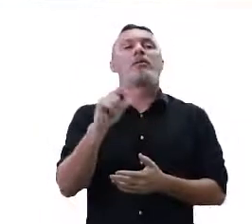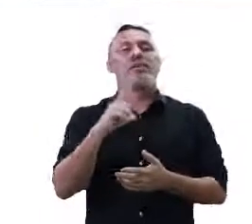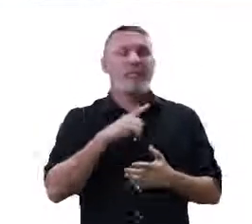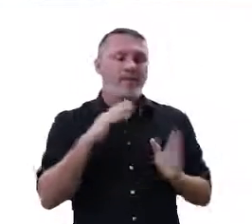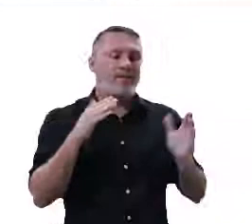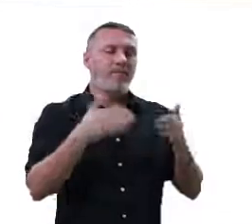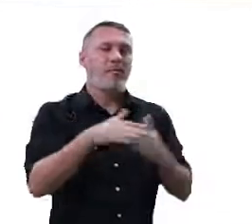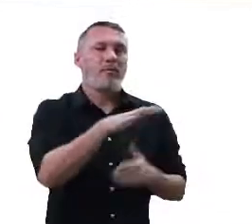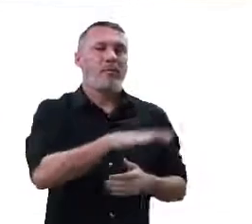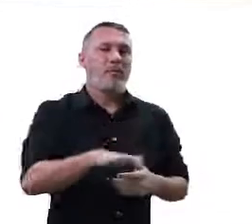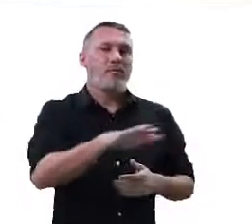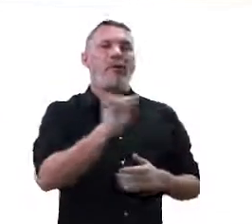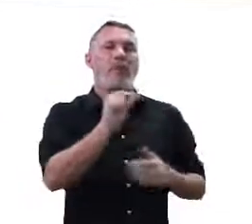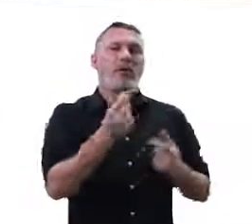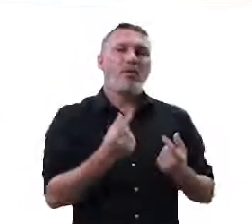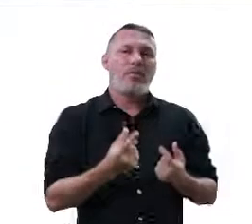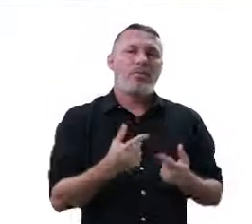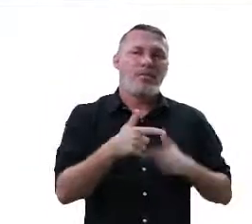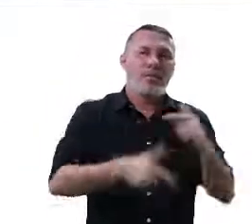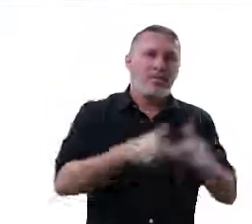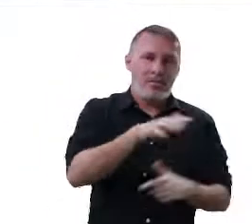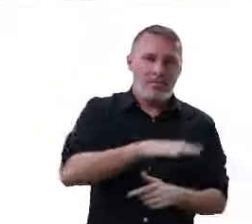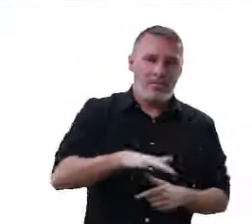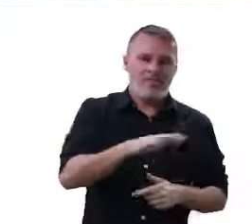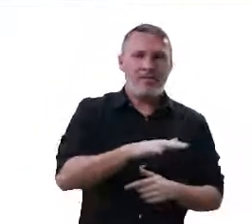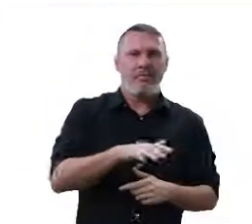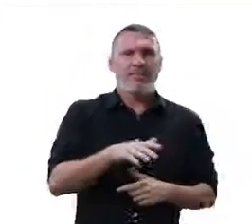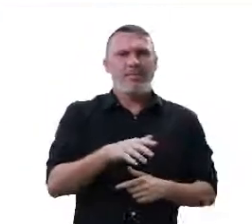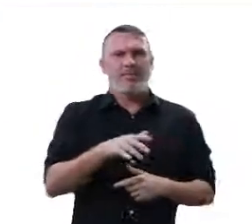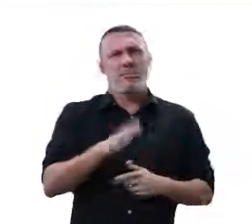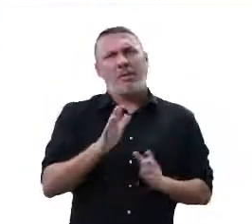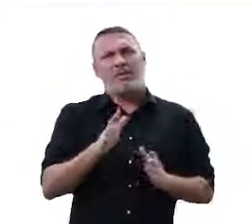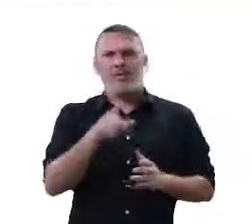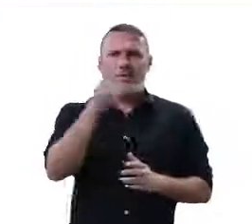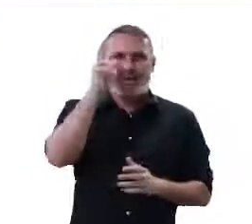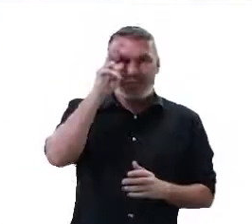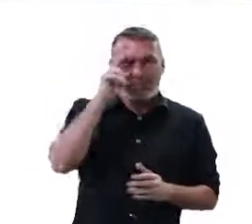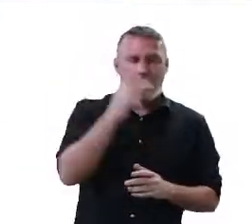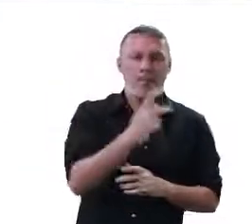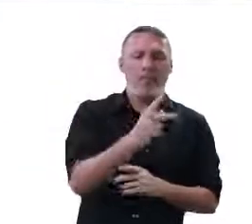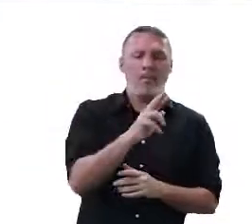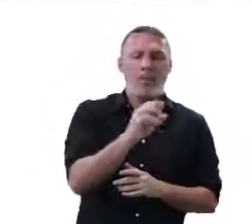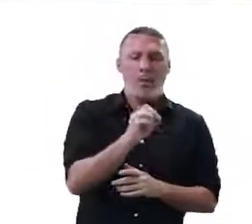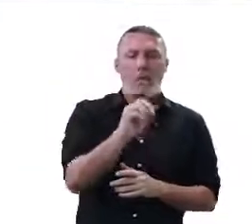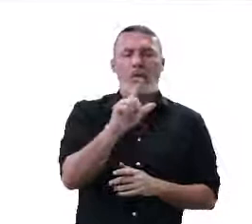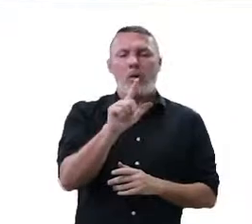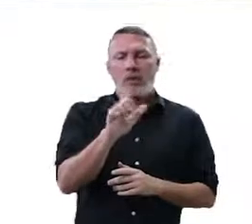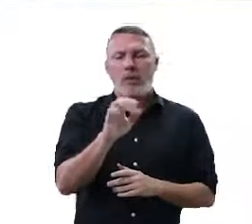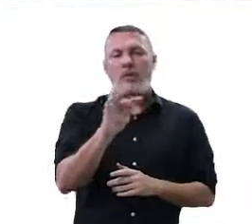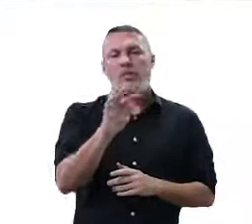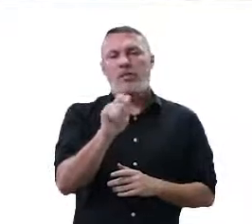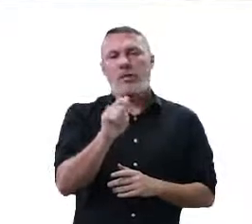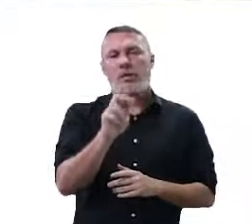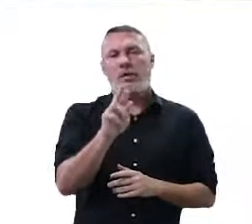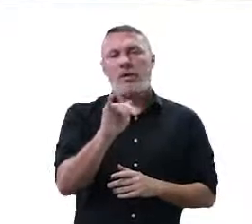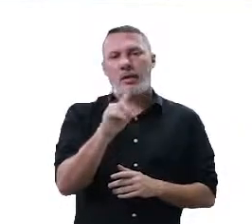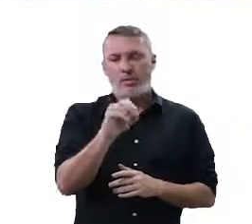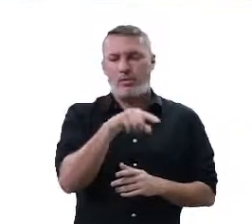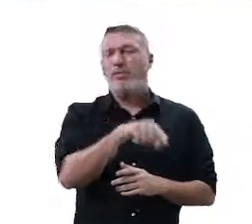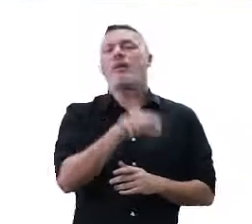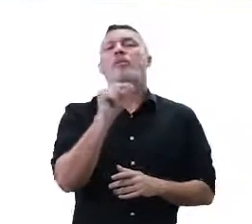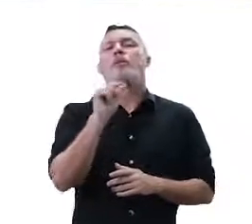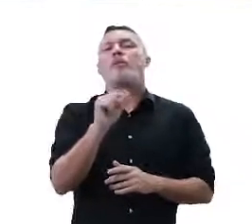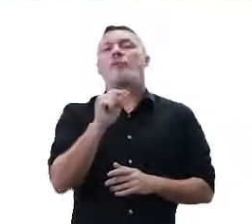proletariado seja contemplado pelo processo de mais-valia. Ora, se acabamos de explorar aqui que o proletariado, a mais-valia